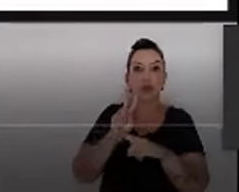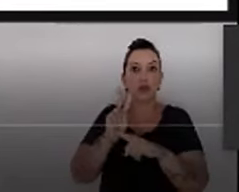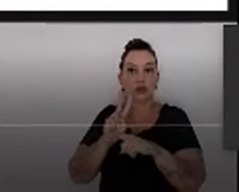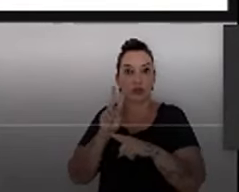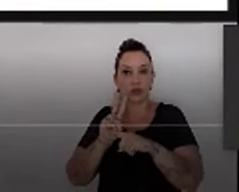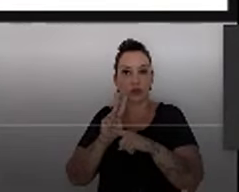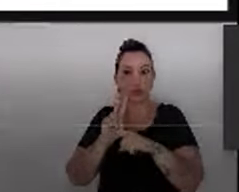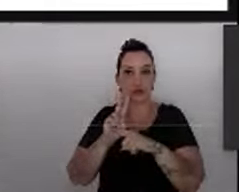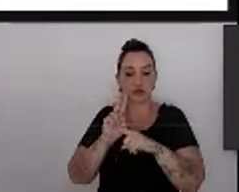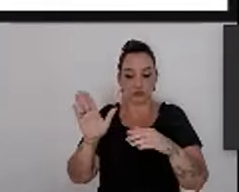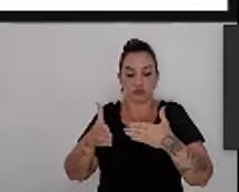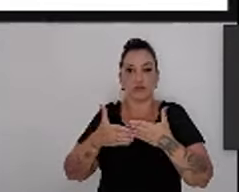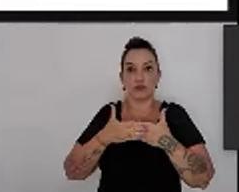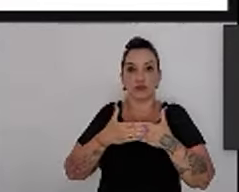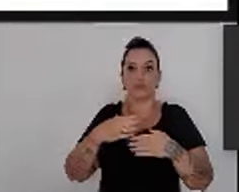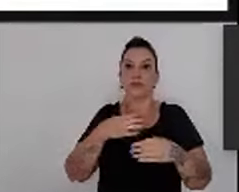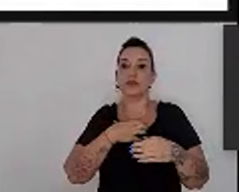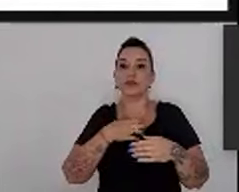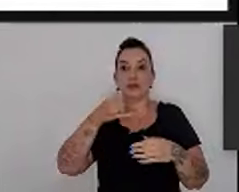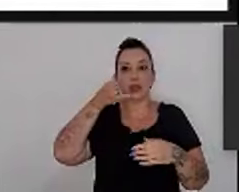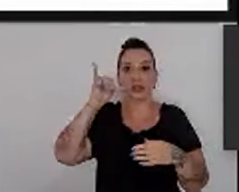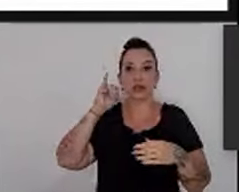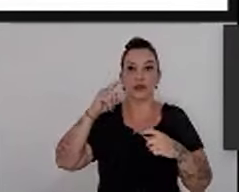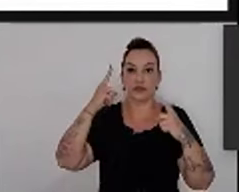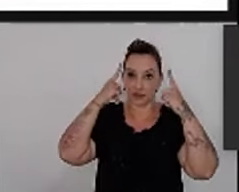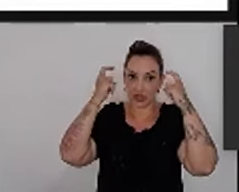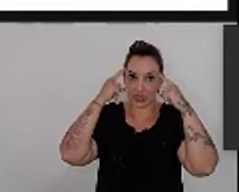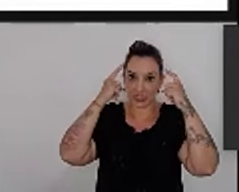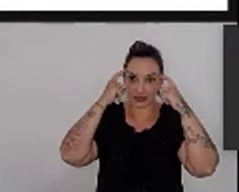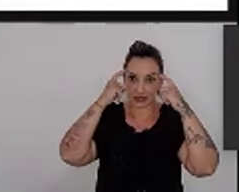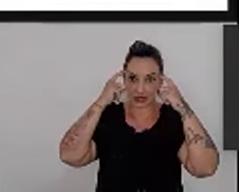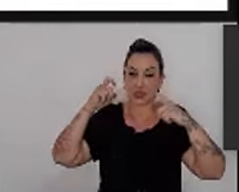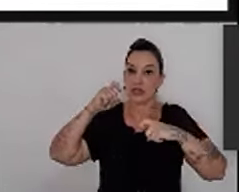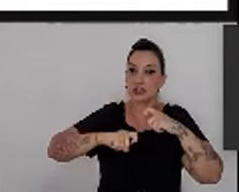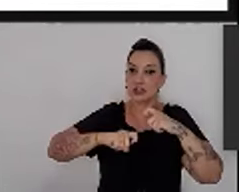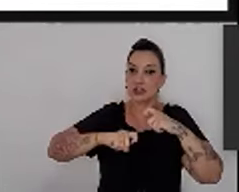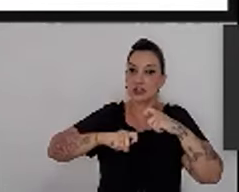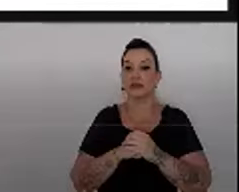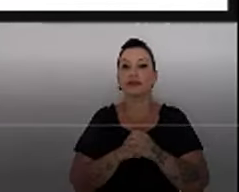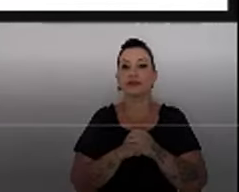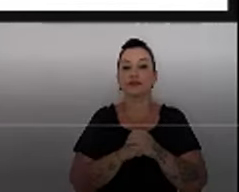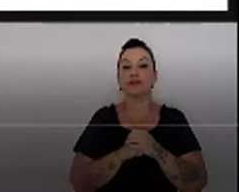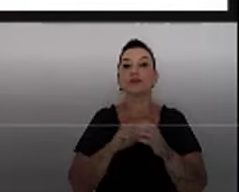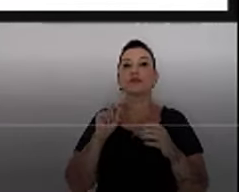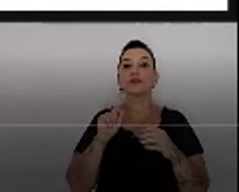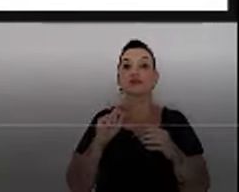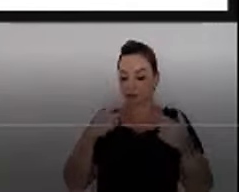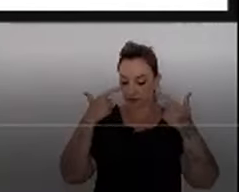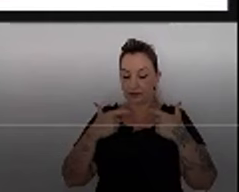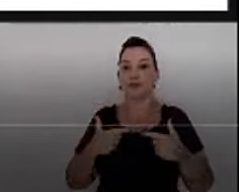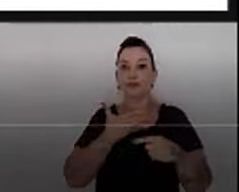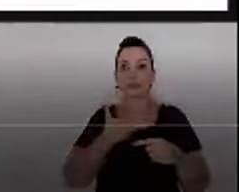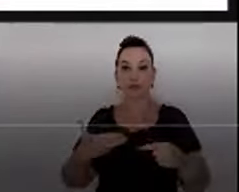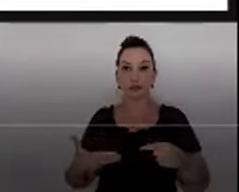protejam, cubram seus corpos, de modo a evitar violências sexuais. Assim sendo, o comportar-se em